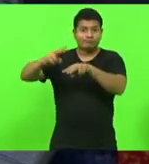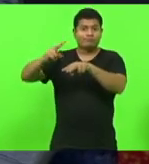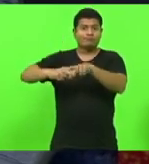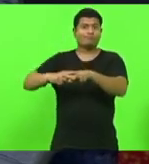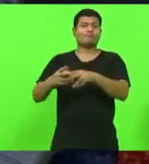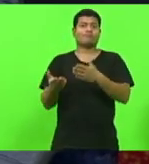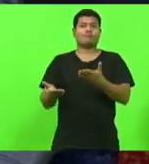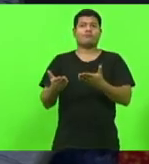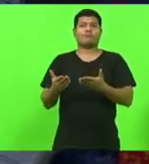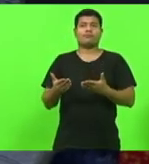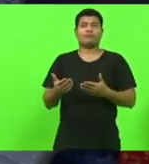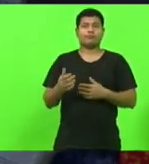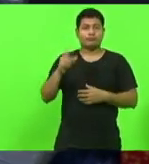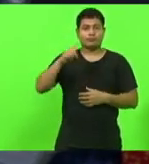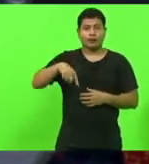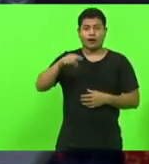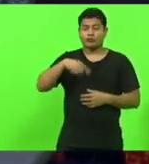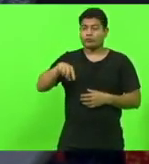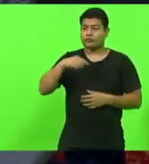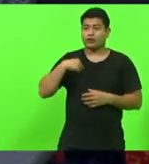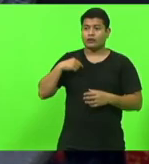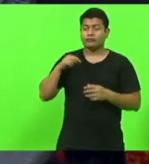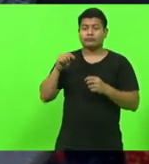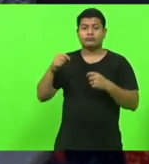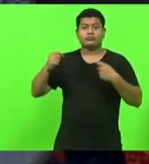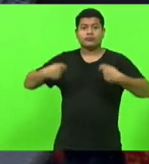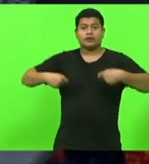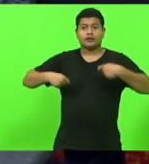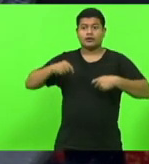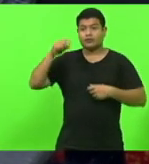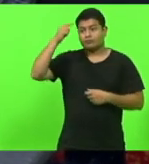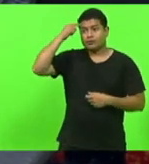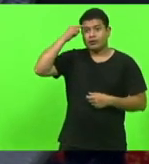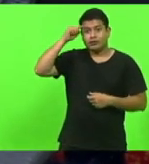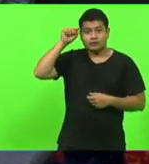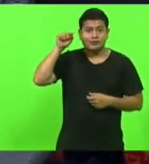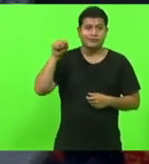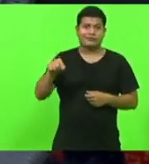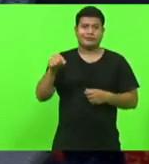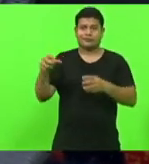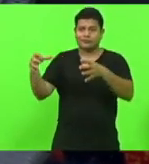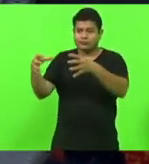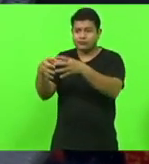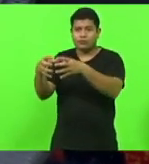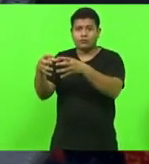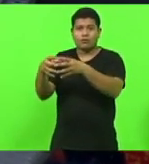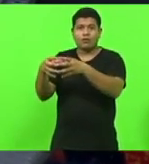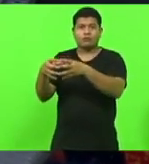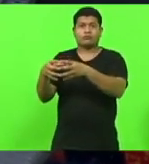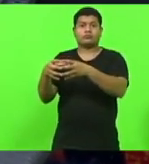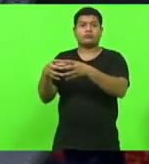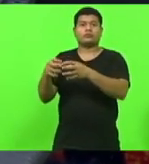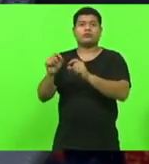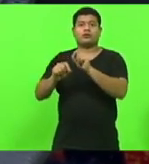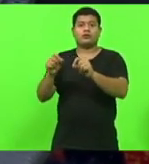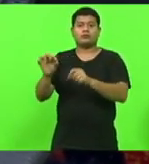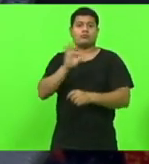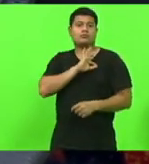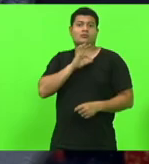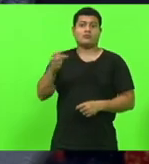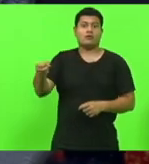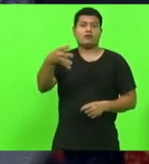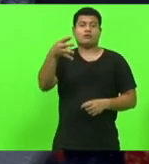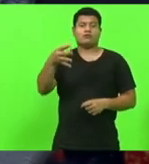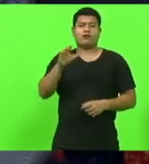é essa fotografia que nós temos que olhar. Não é o ponto da inconstitucionalidade, porque não se